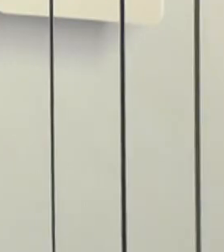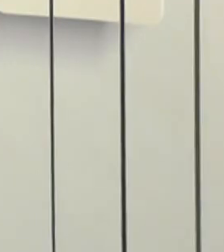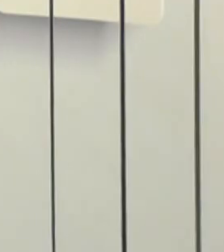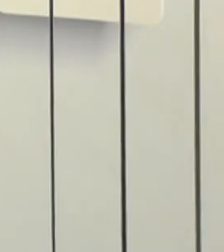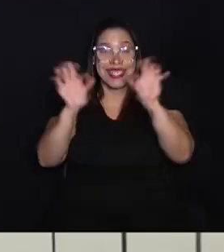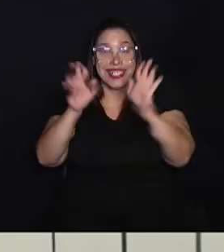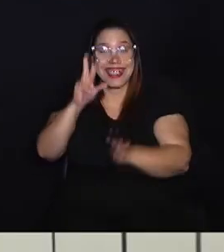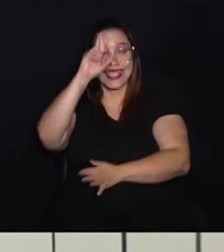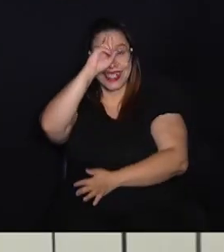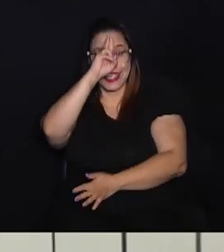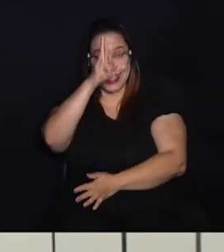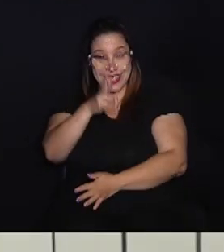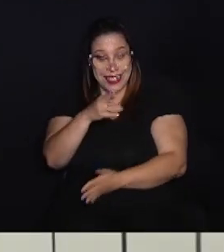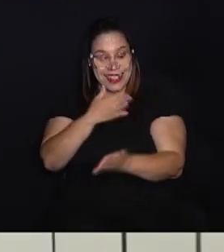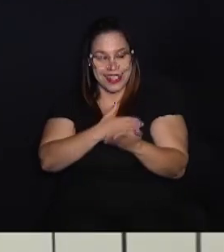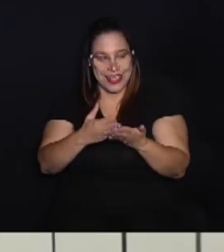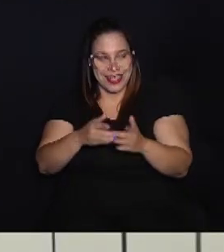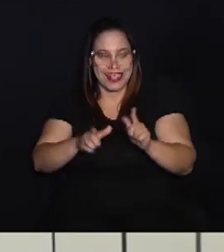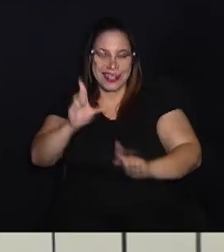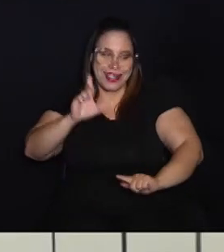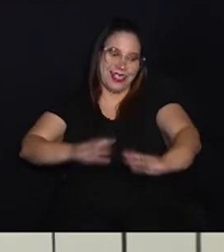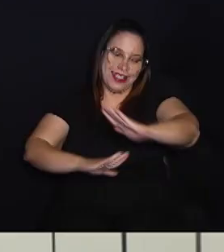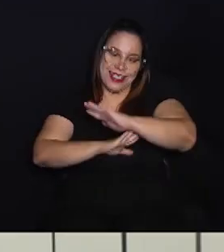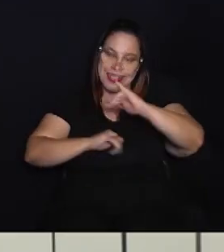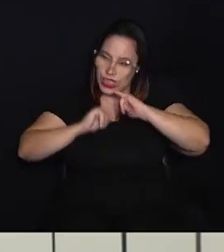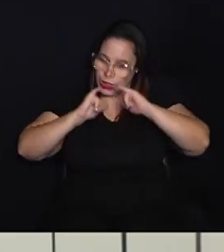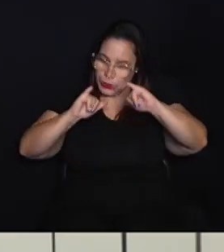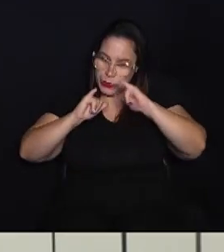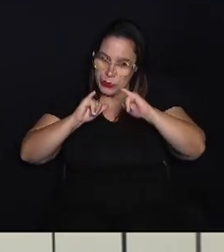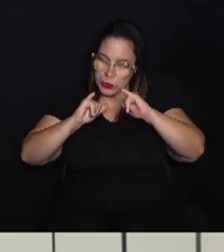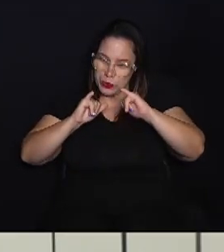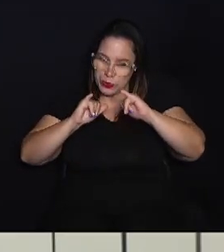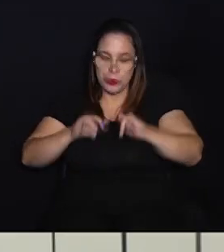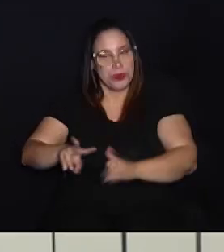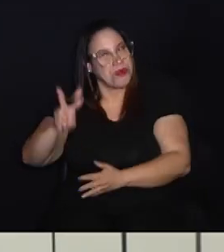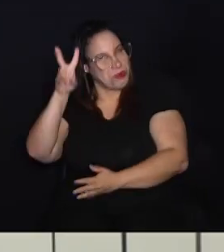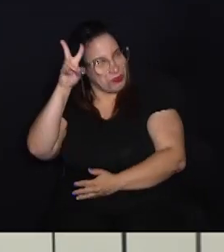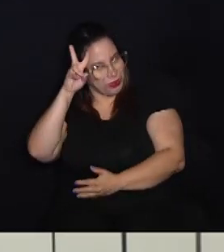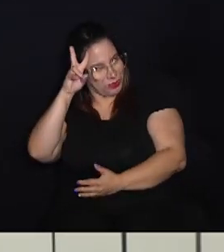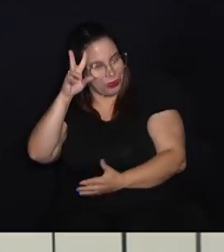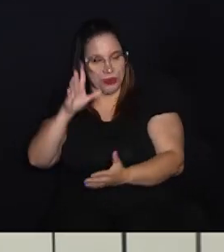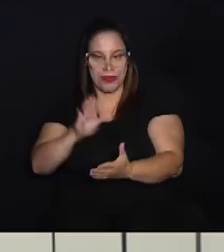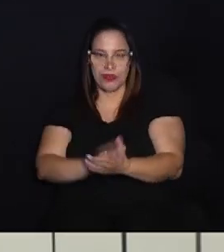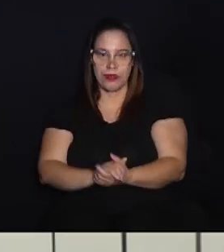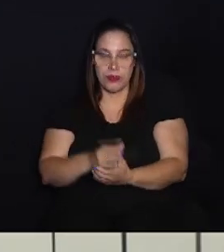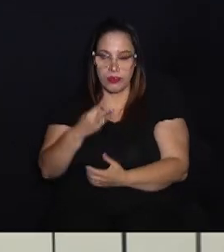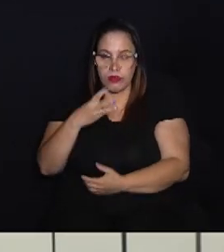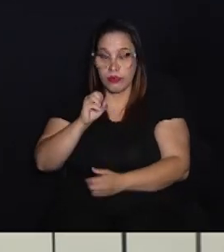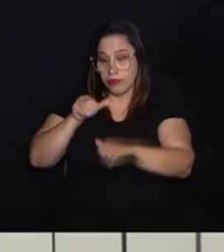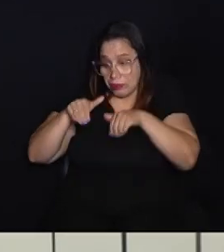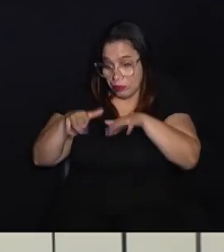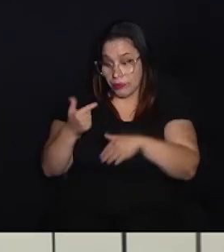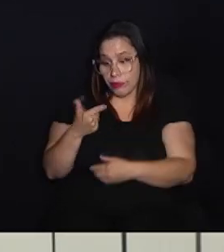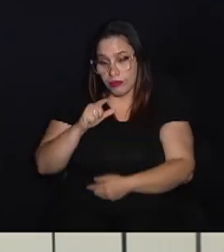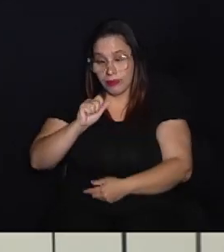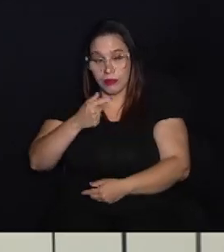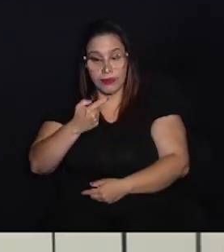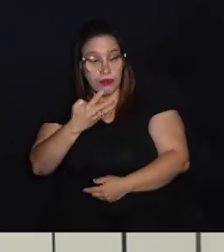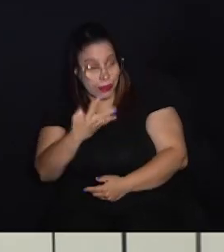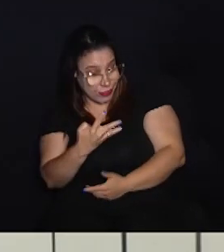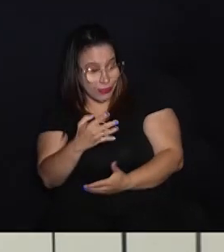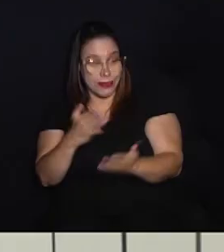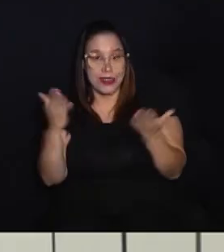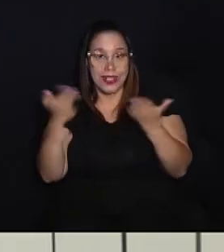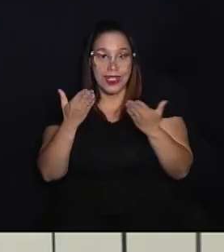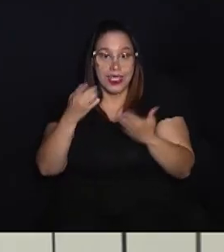Olá, meio-dia, começa agora o Câmara Notícia, edição desta segunda-feira, 30 de setembro de 2024. Hoje